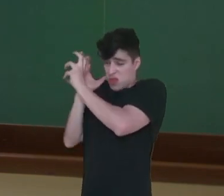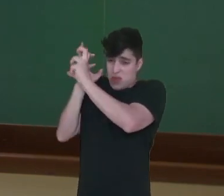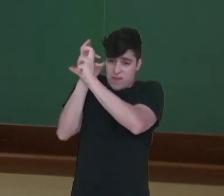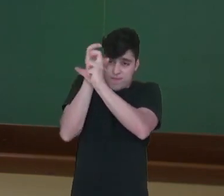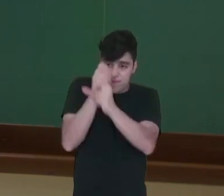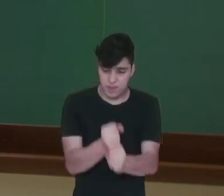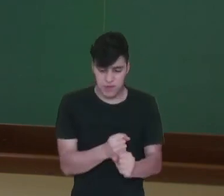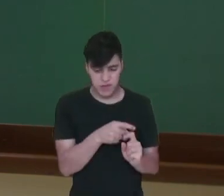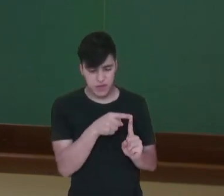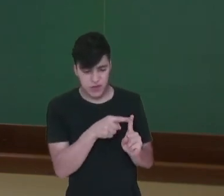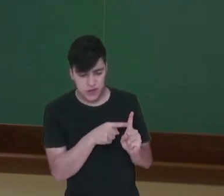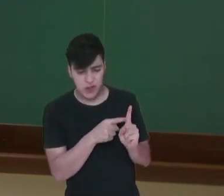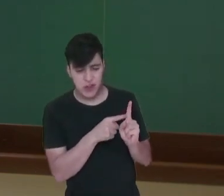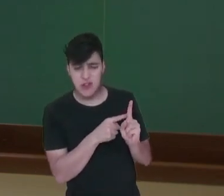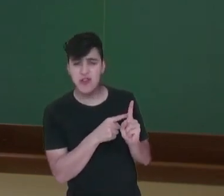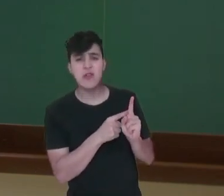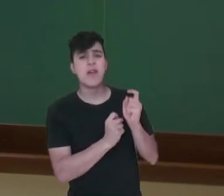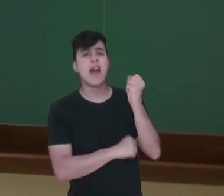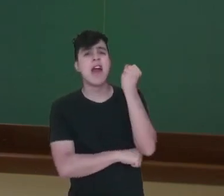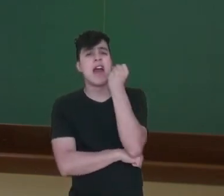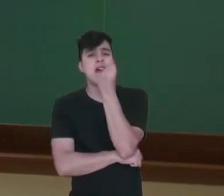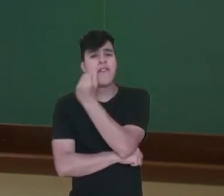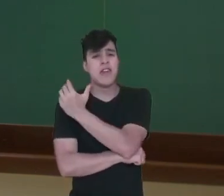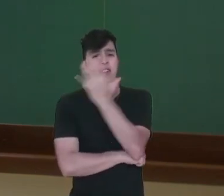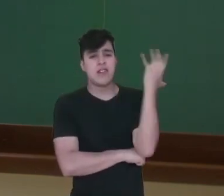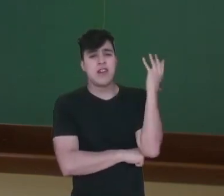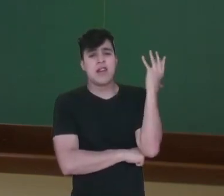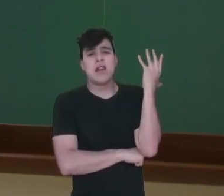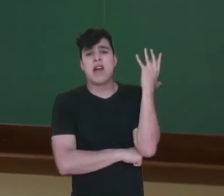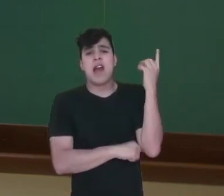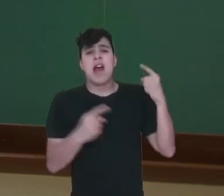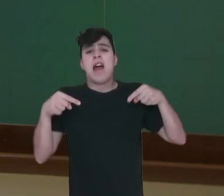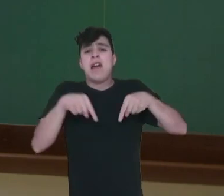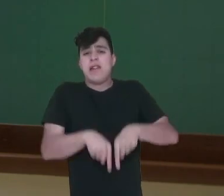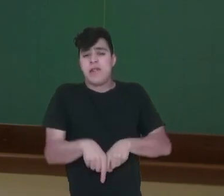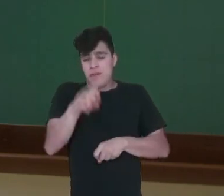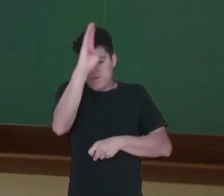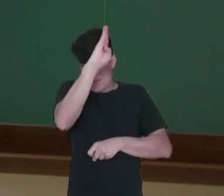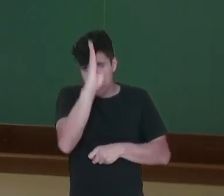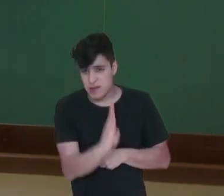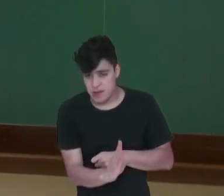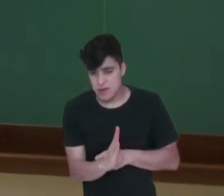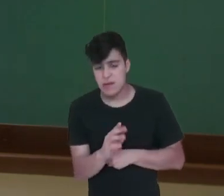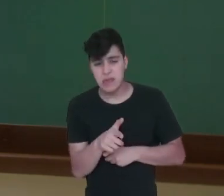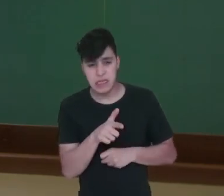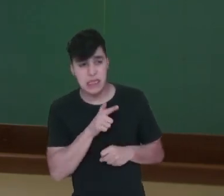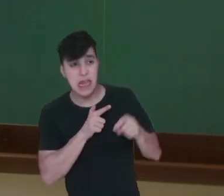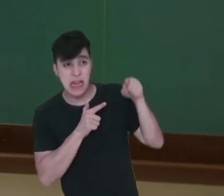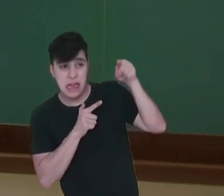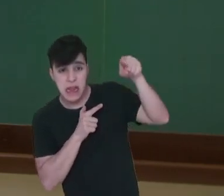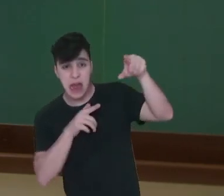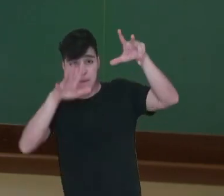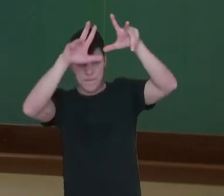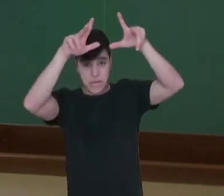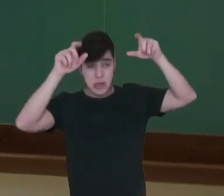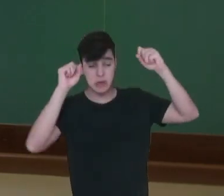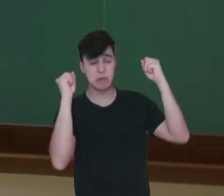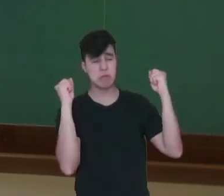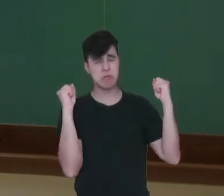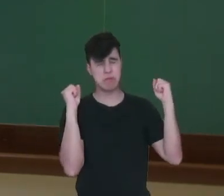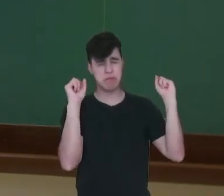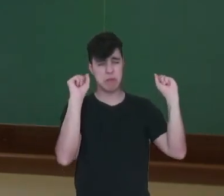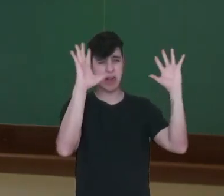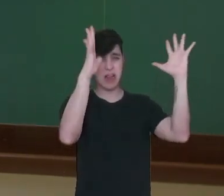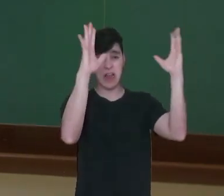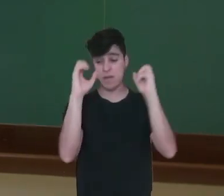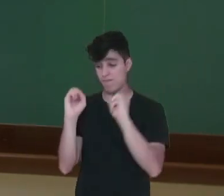tipos de vegetação do Brasil, essa diversidade de espécies, tanto na floresta amazônica quanto na floresta atlântica,